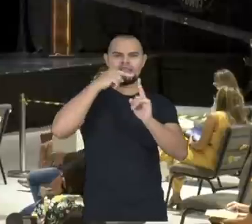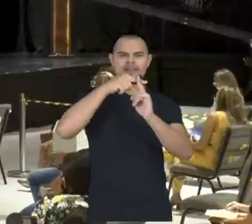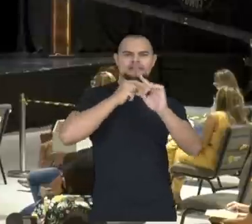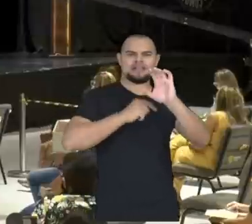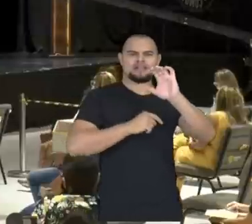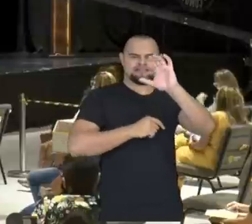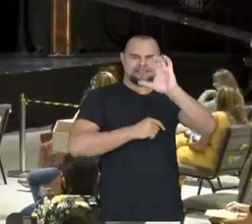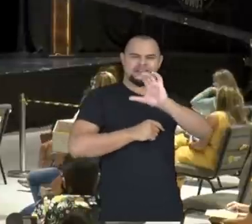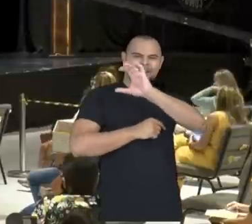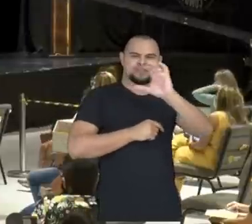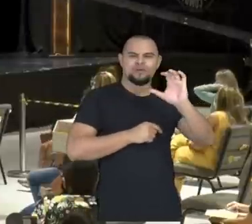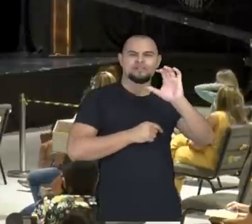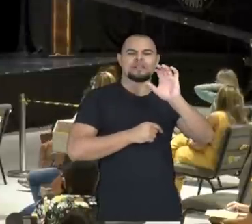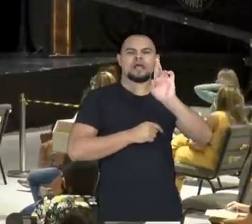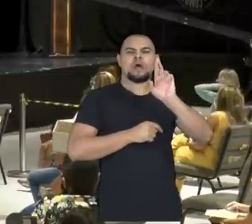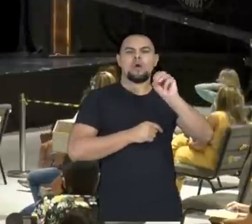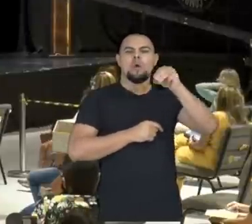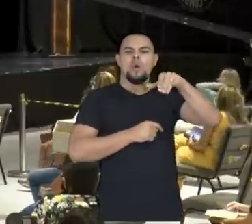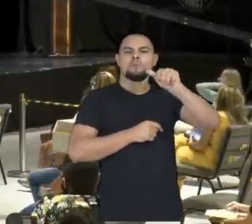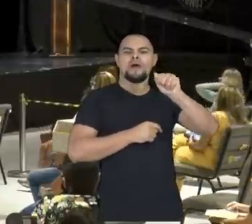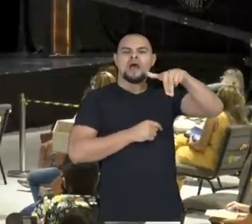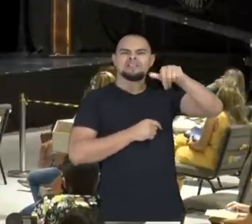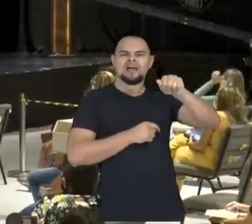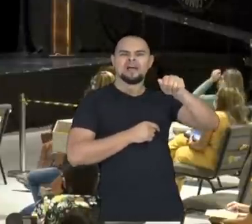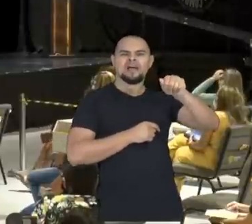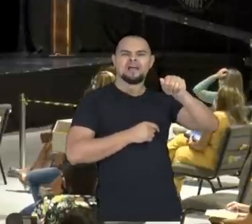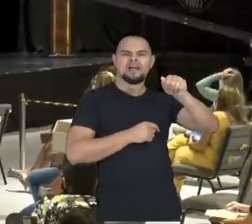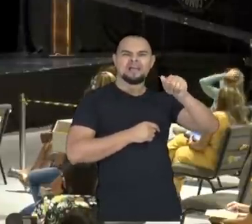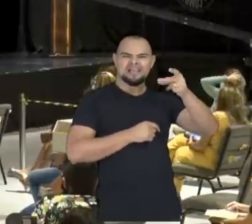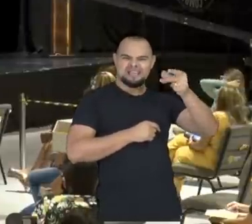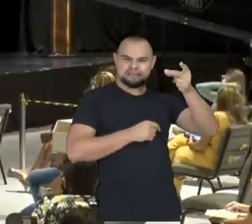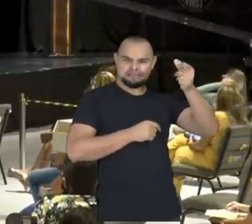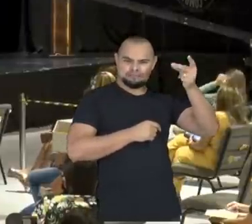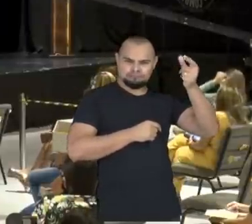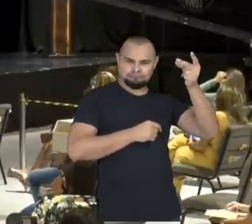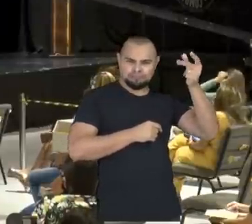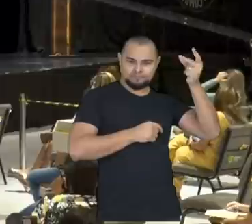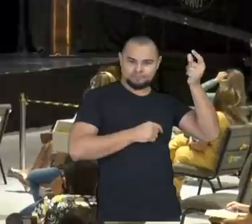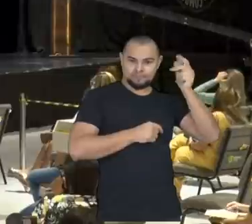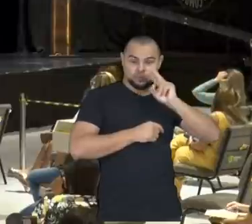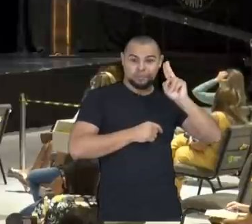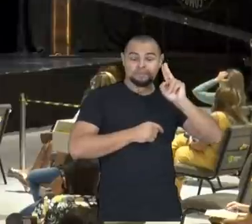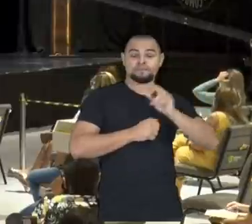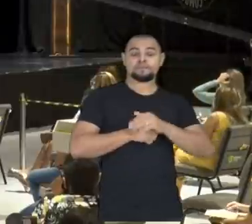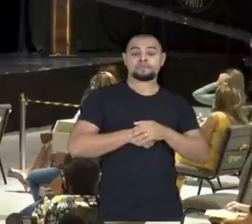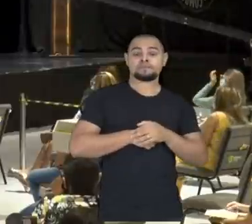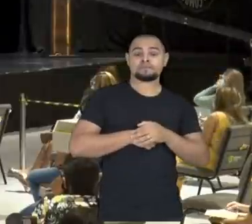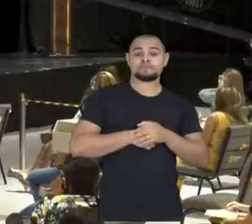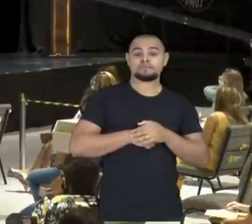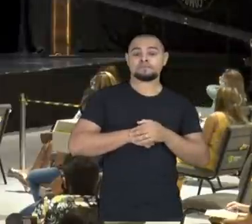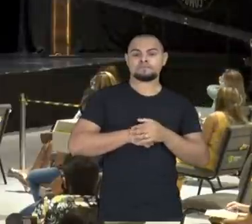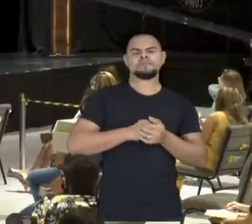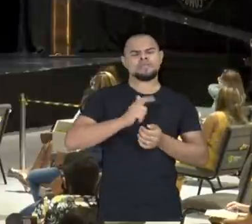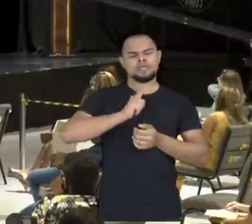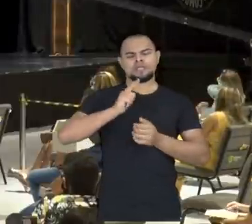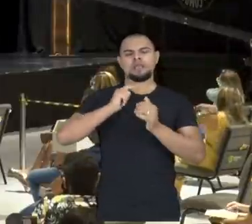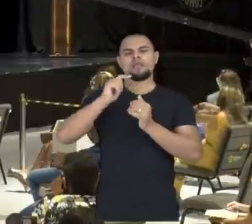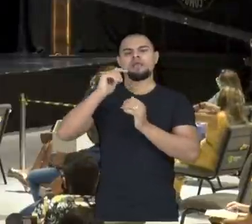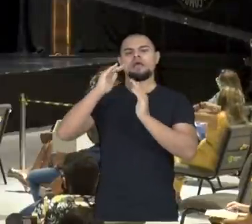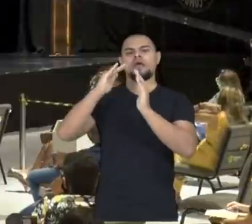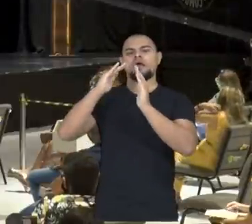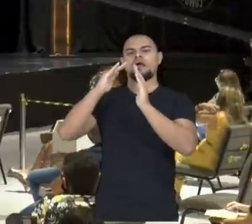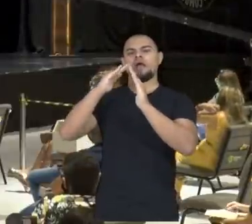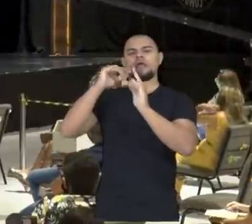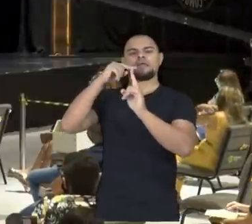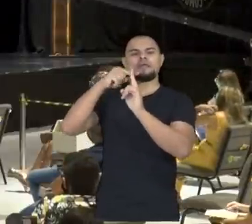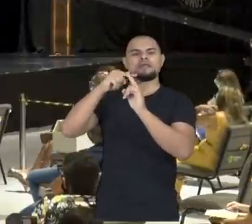romana, já se falava na patrística da igreja católica.